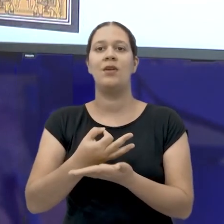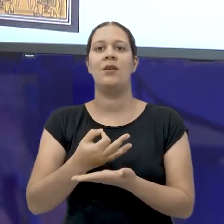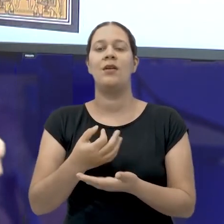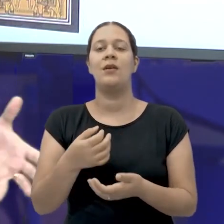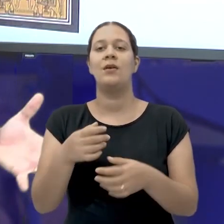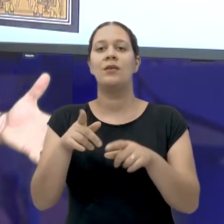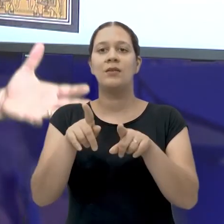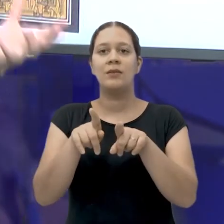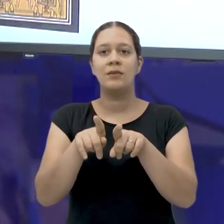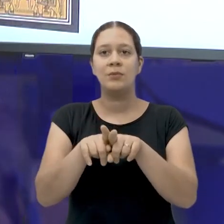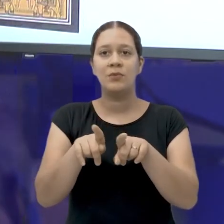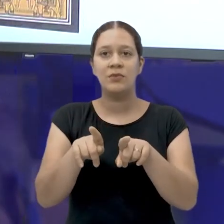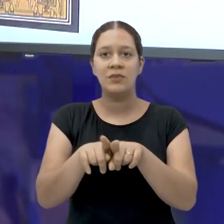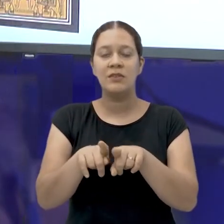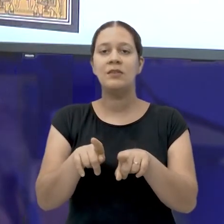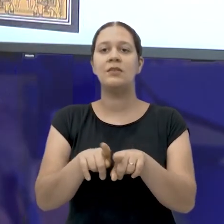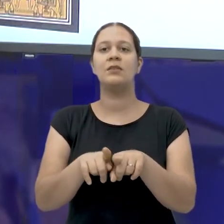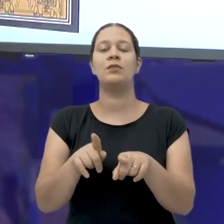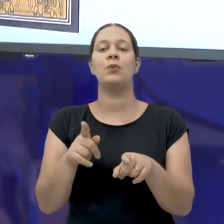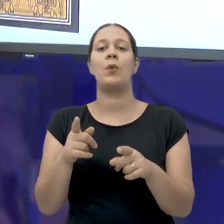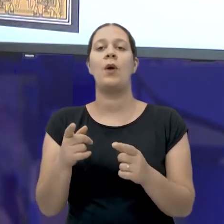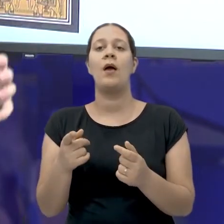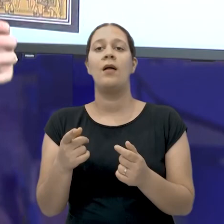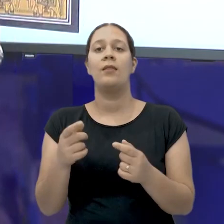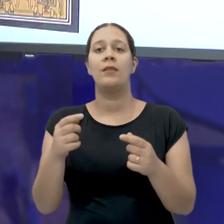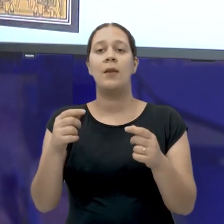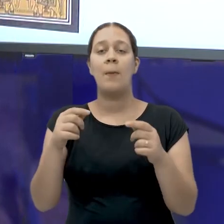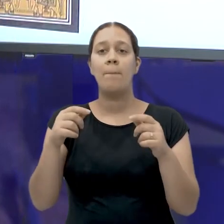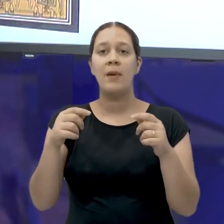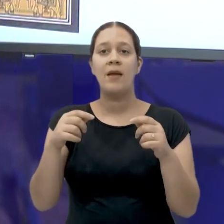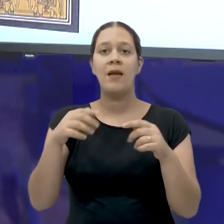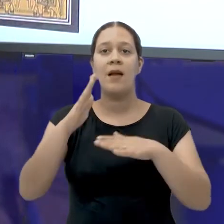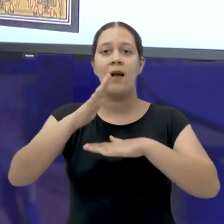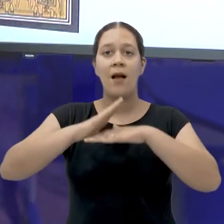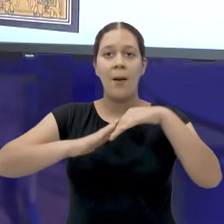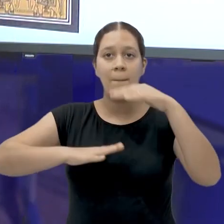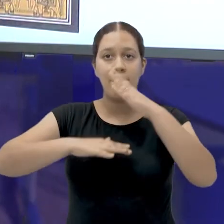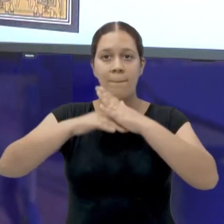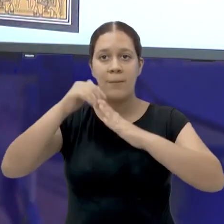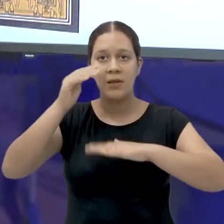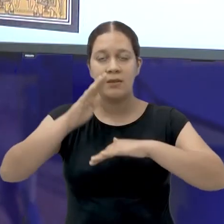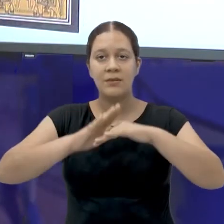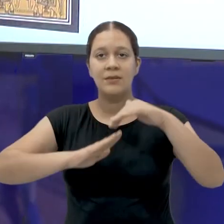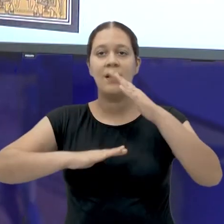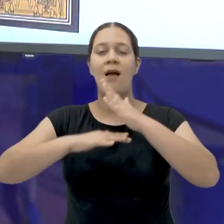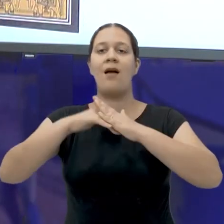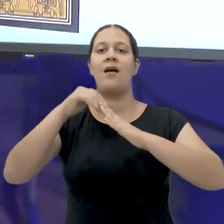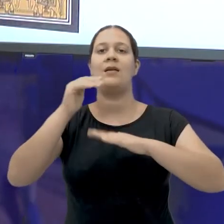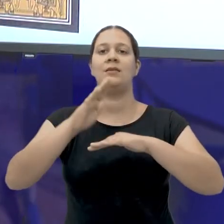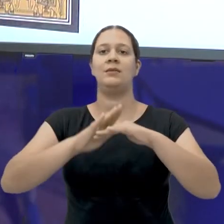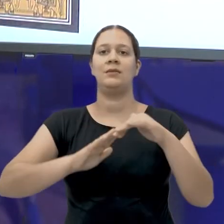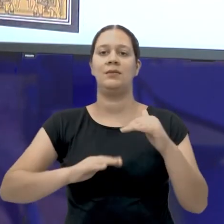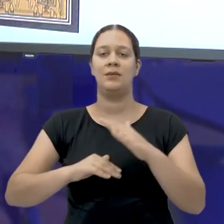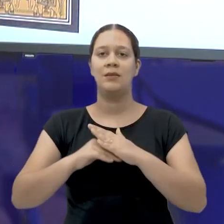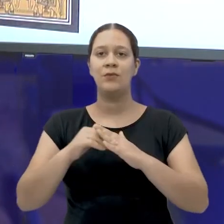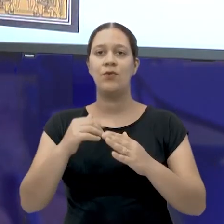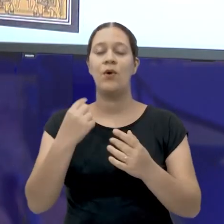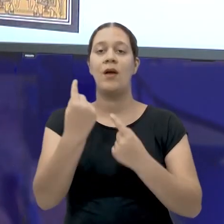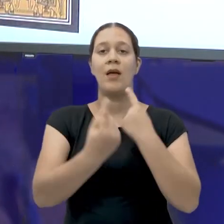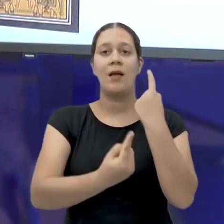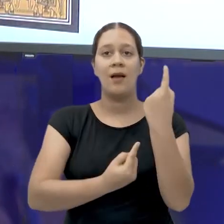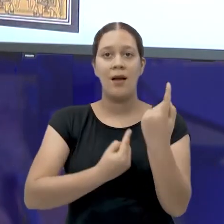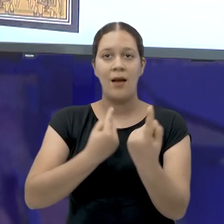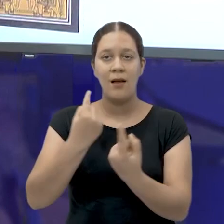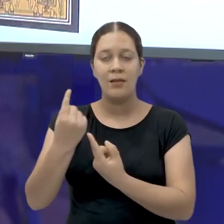da contemplação, no domínio de si, essa capacidade de ligar-se ao transcendente. Repara que cada